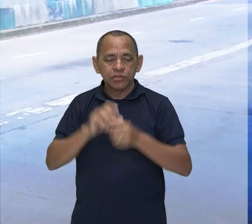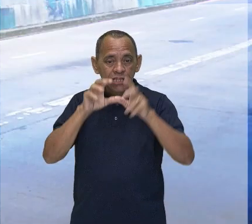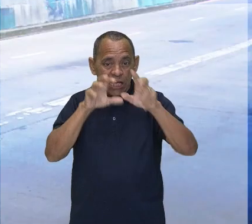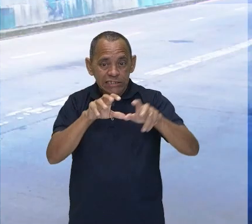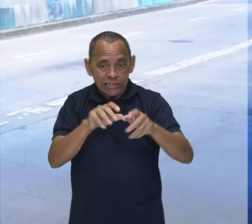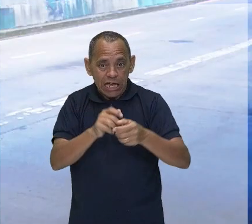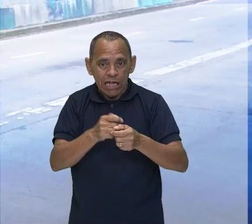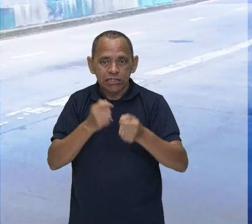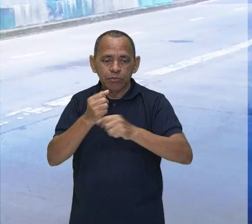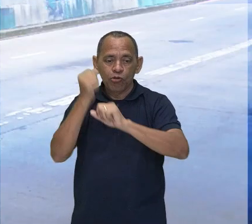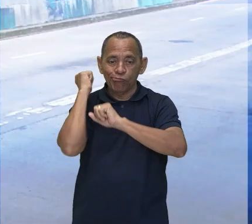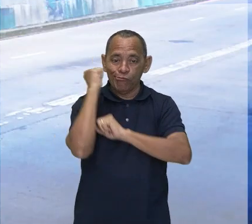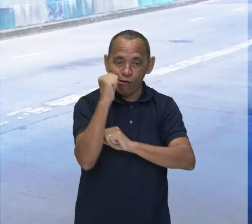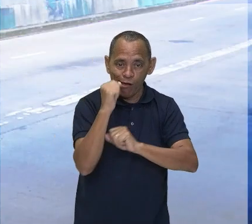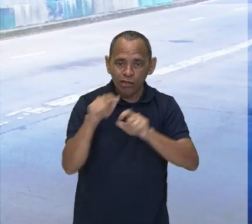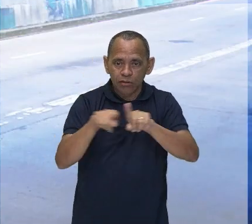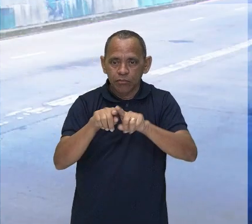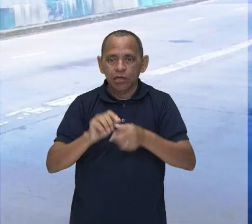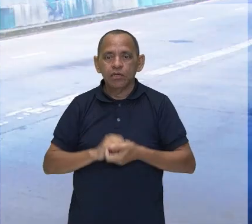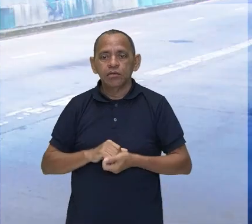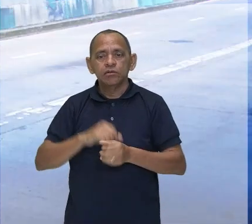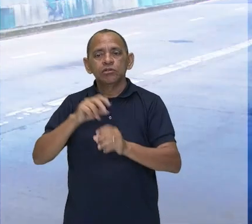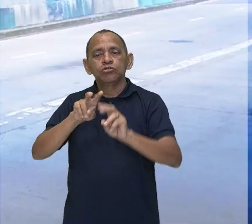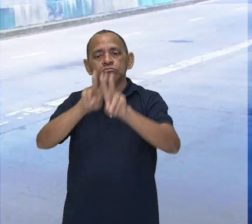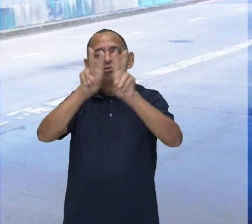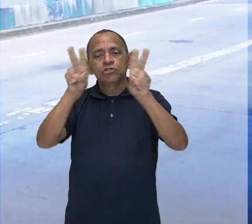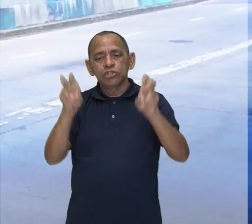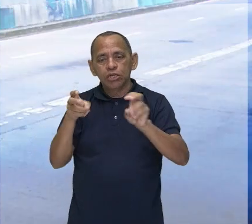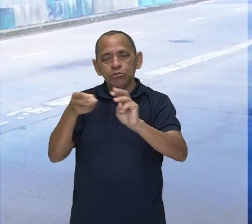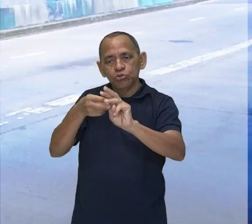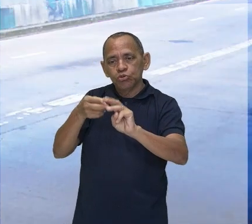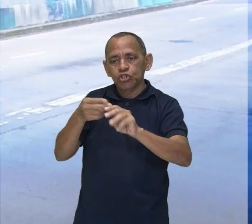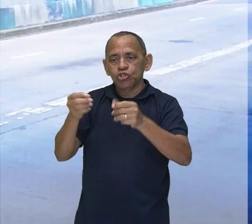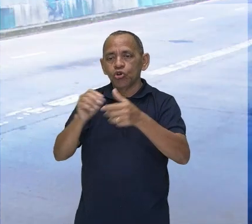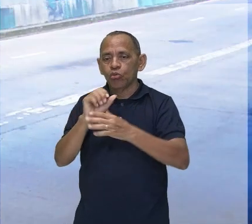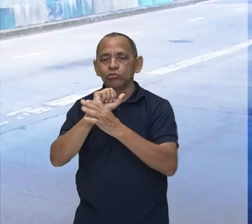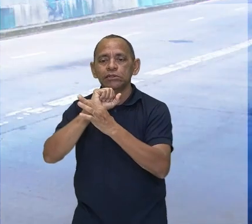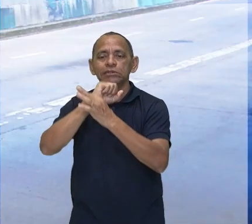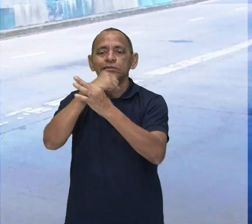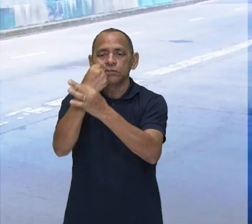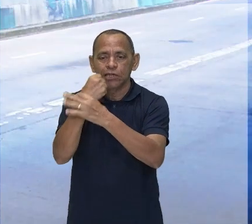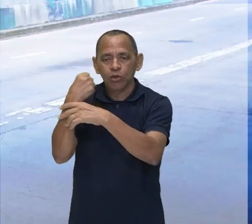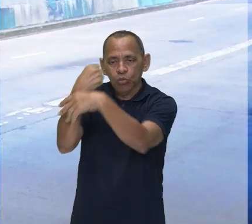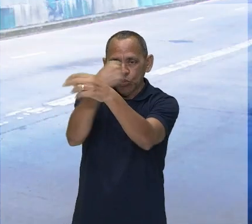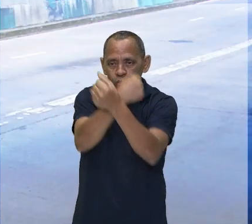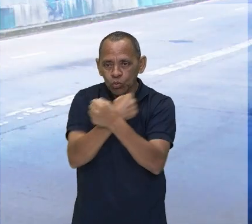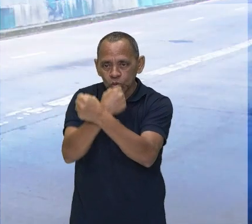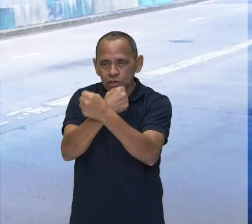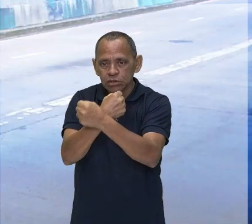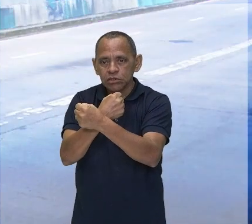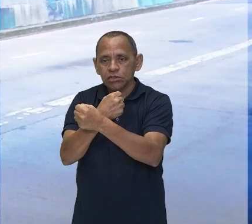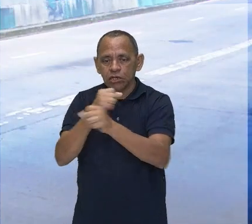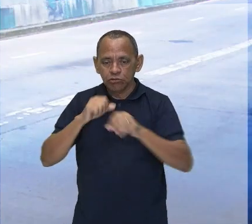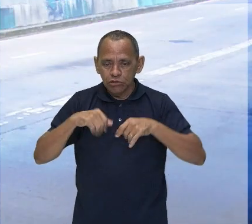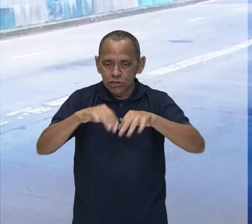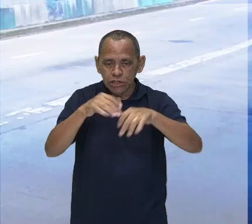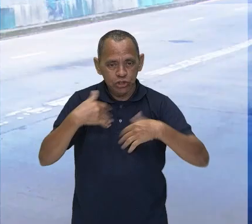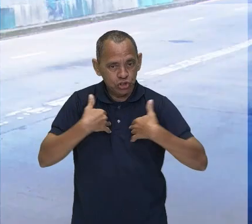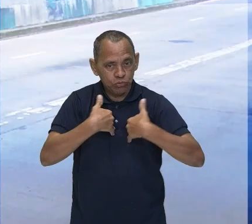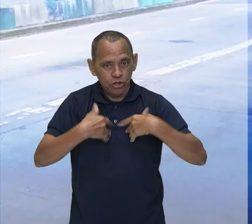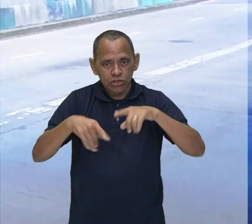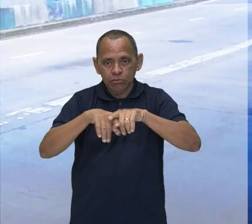né? A gente vê muito a questão do indígena como o protetor da terra, dos animais. Então aí é o